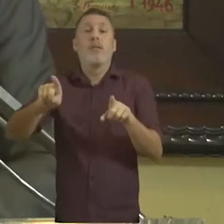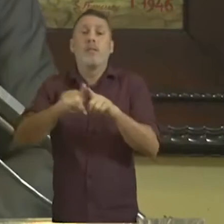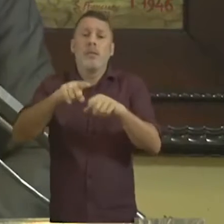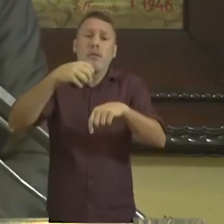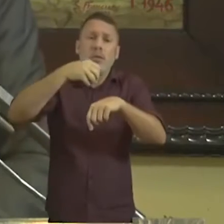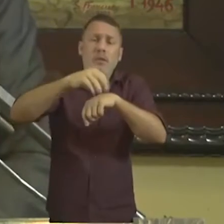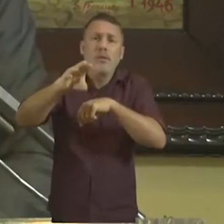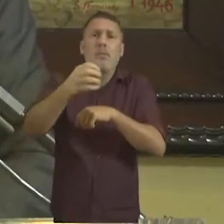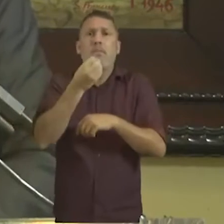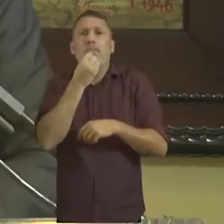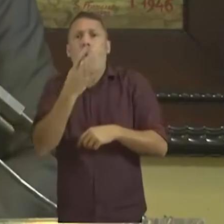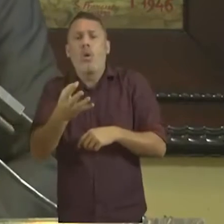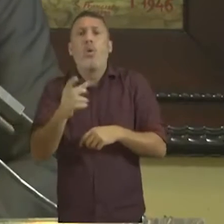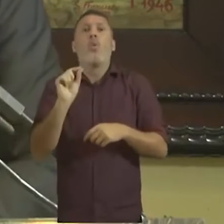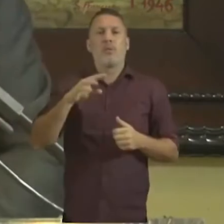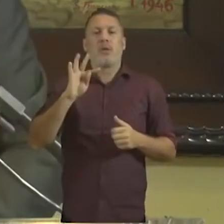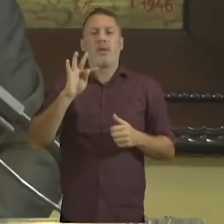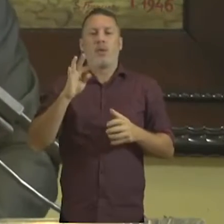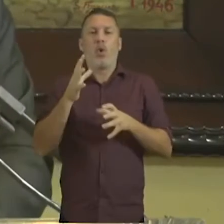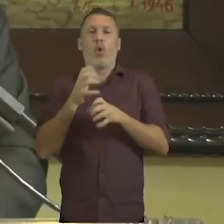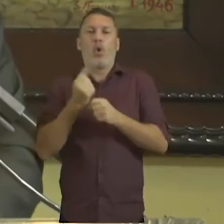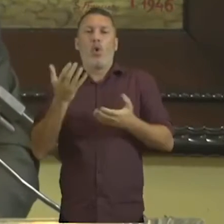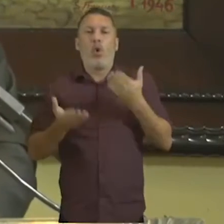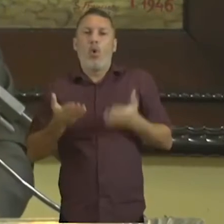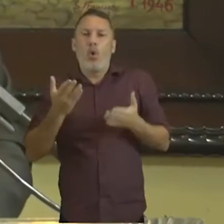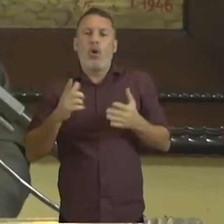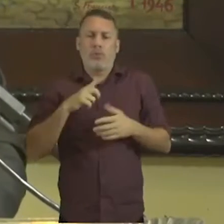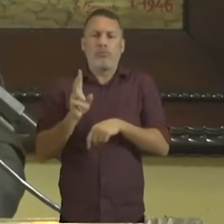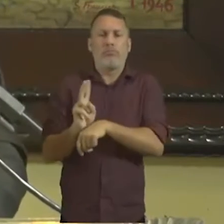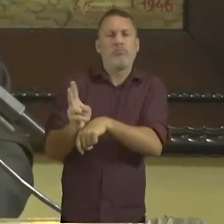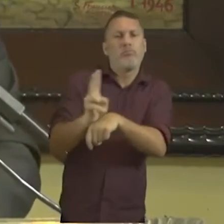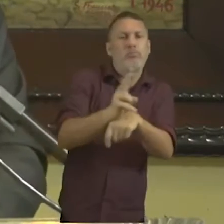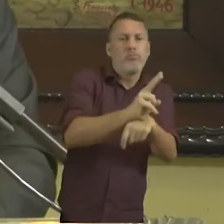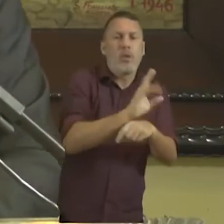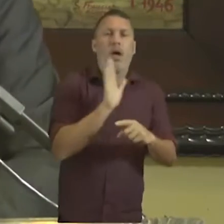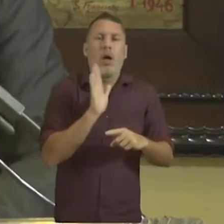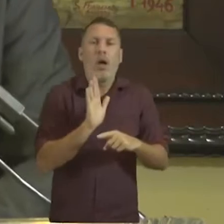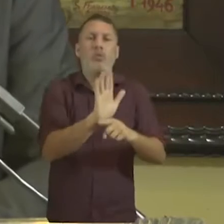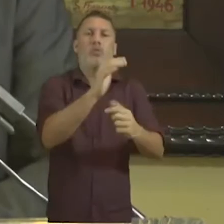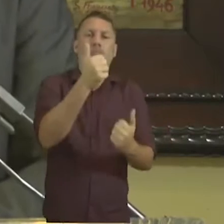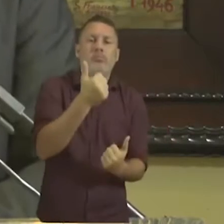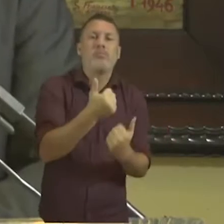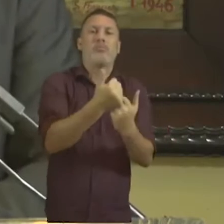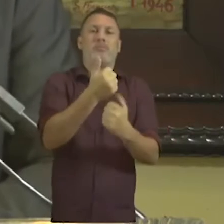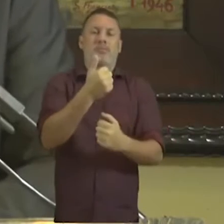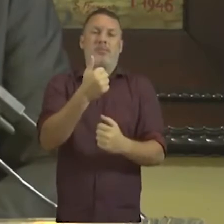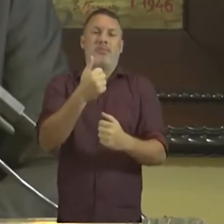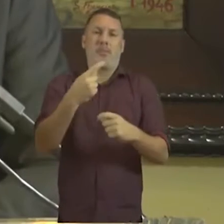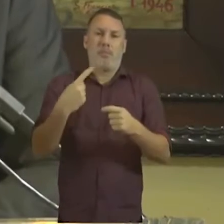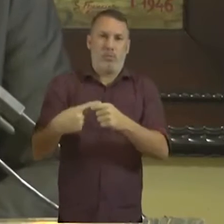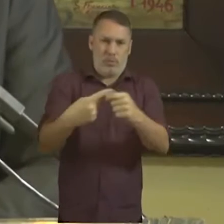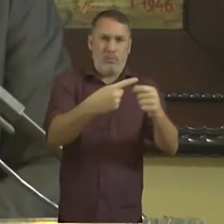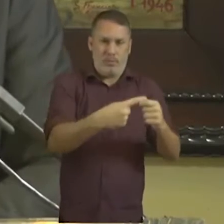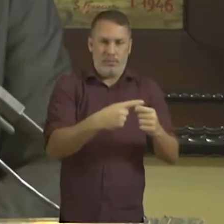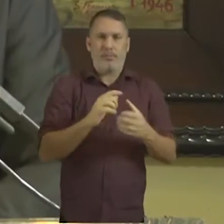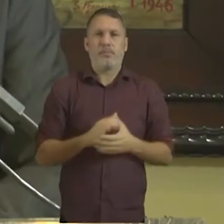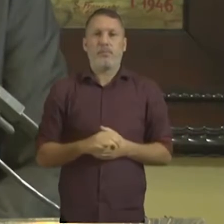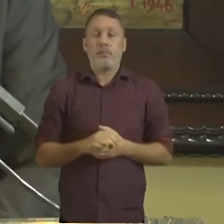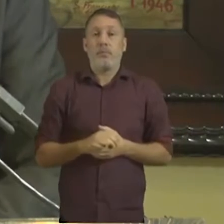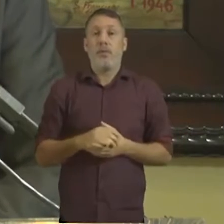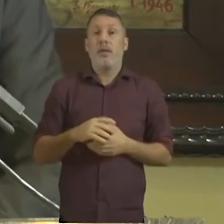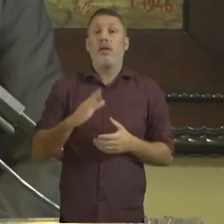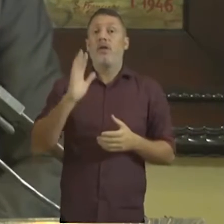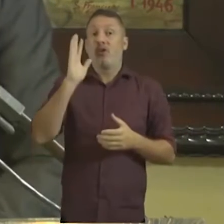avançando na aplicação da vacina nós na primeira dose nós já alcançamos 48 por